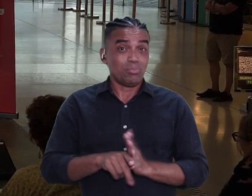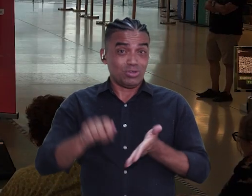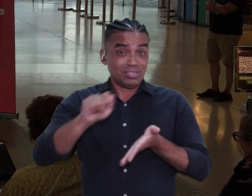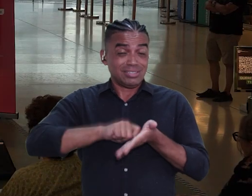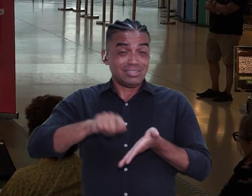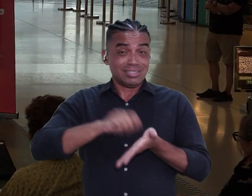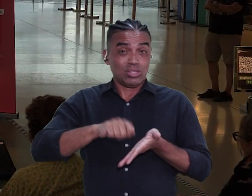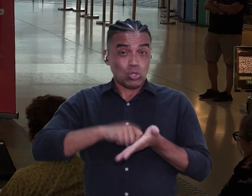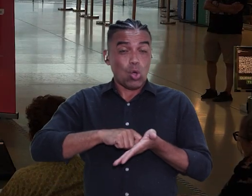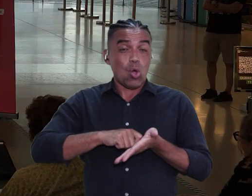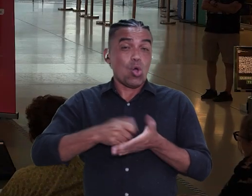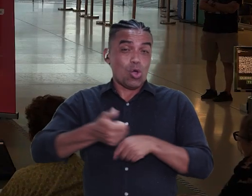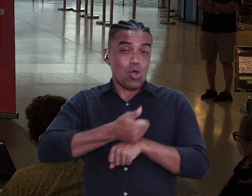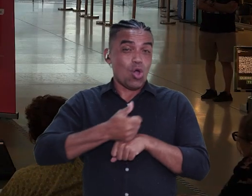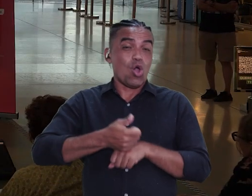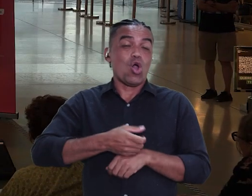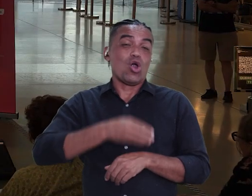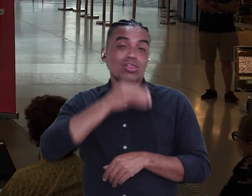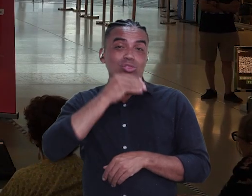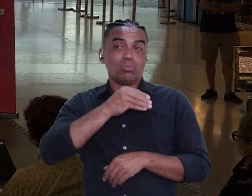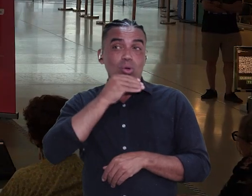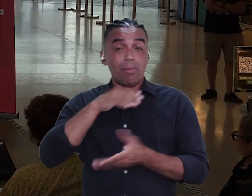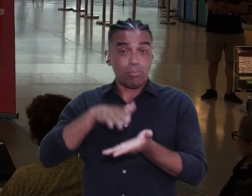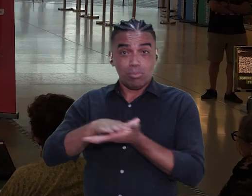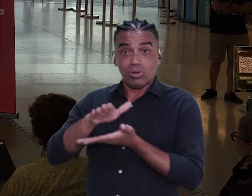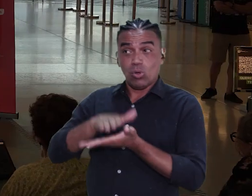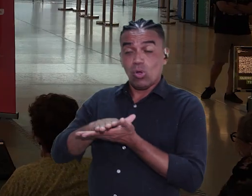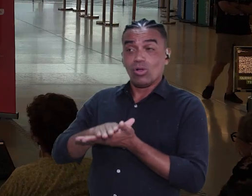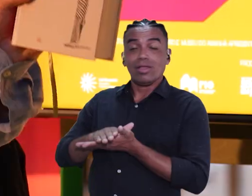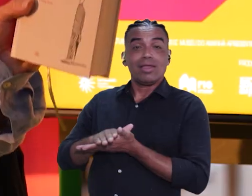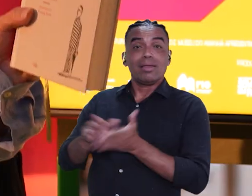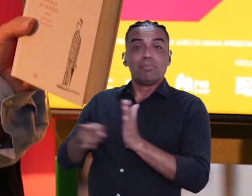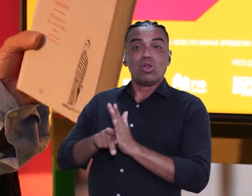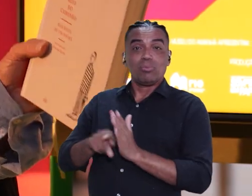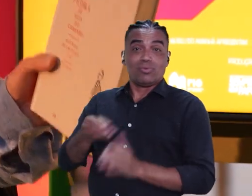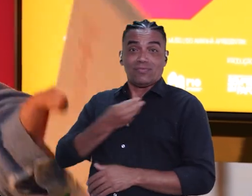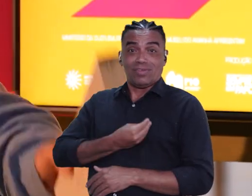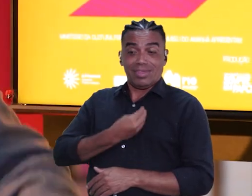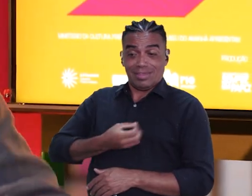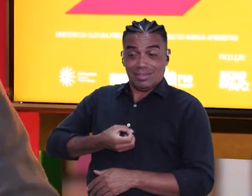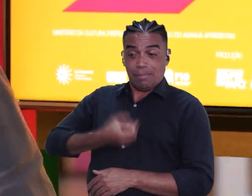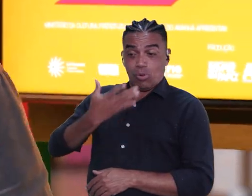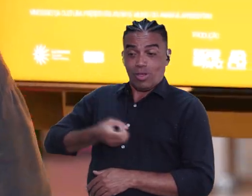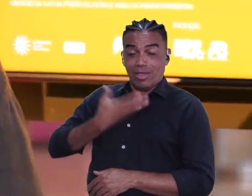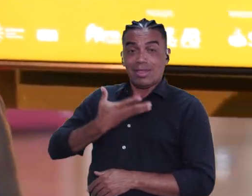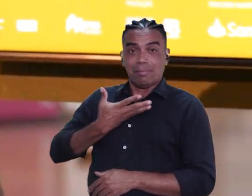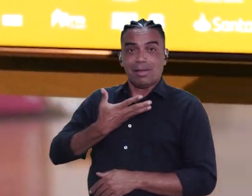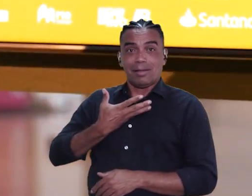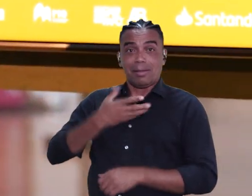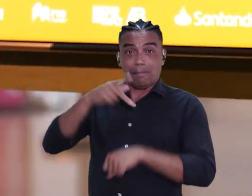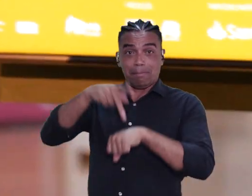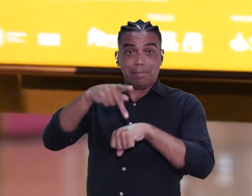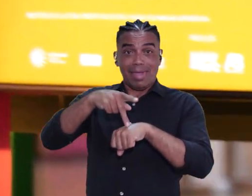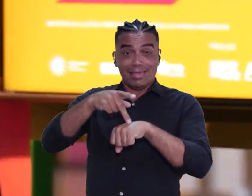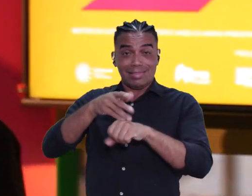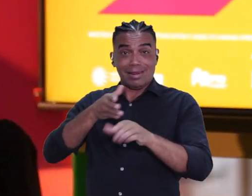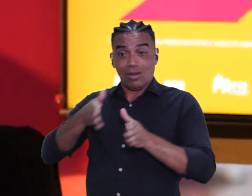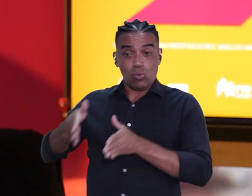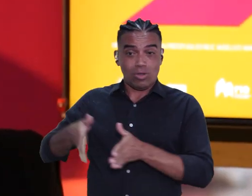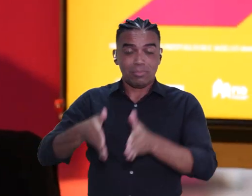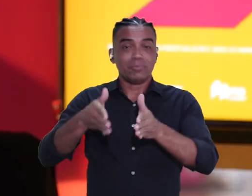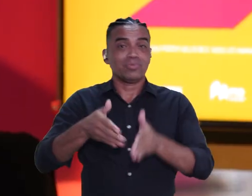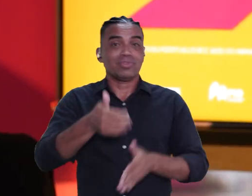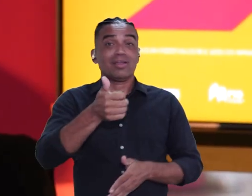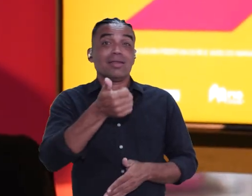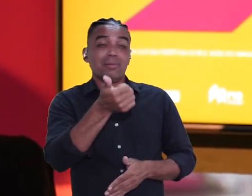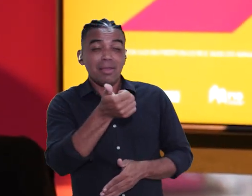a certa altura, publicou um livro chamado Biografia de um Poema, Uma Pedra no Caminho, onde, em 1966,